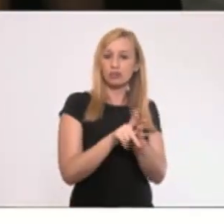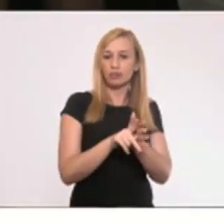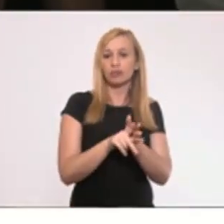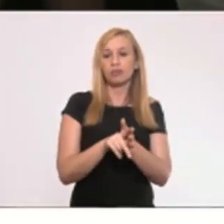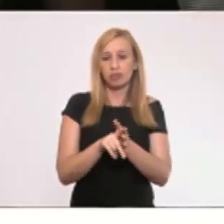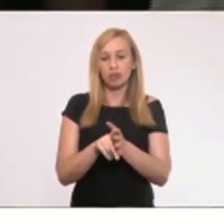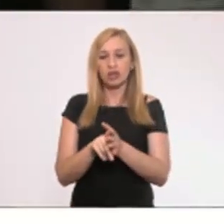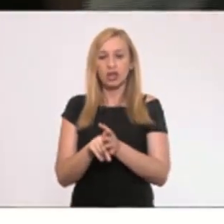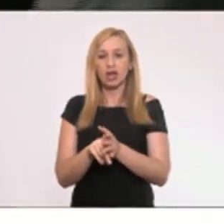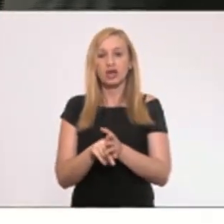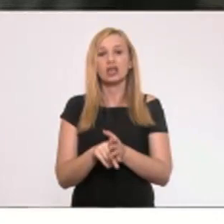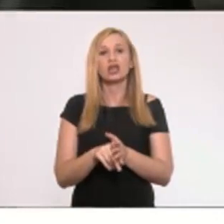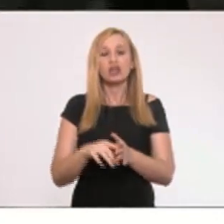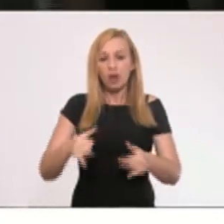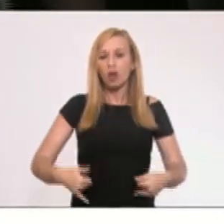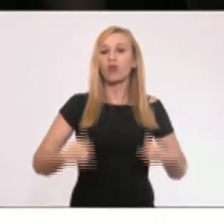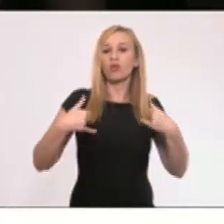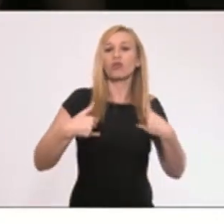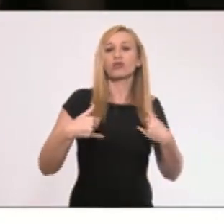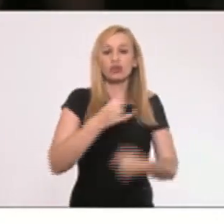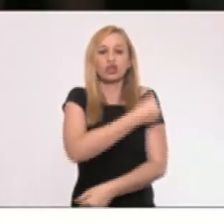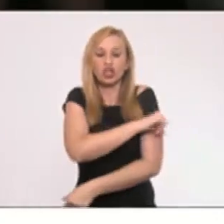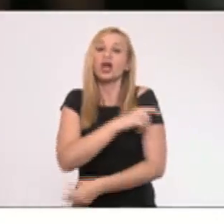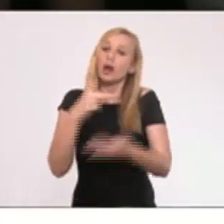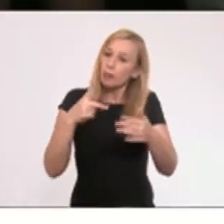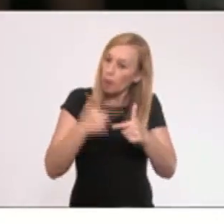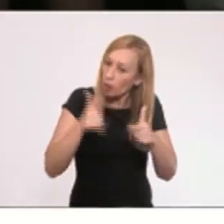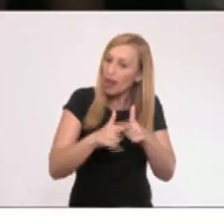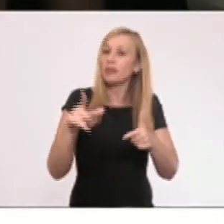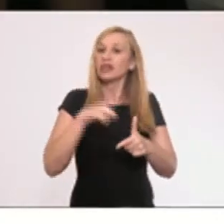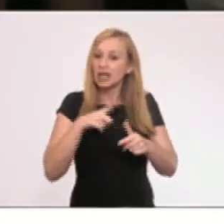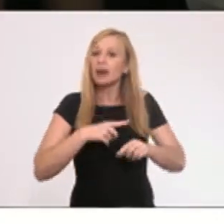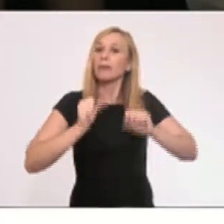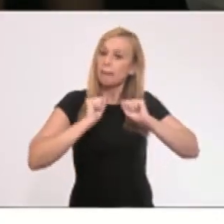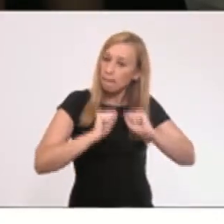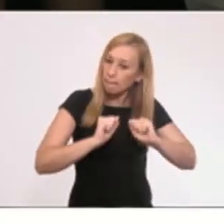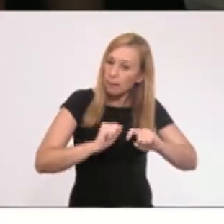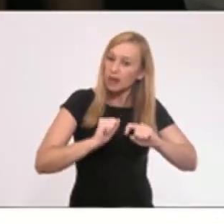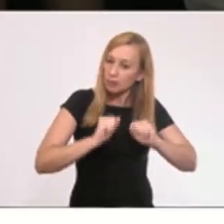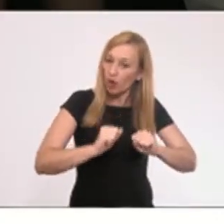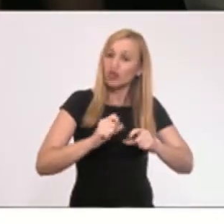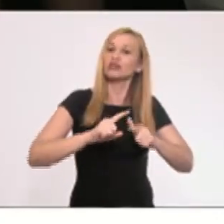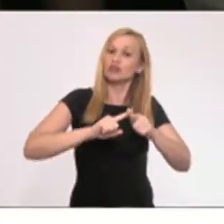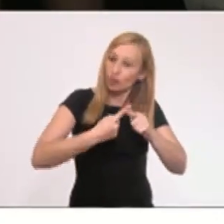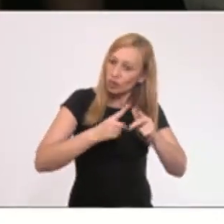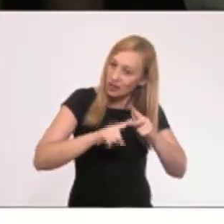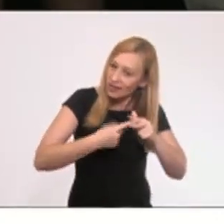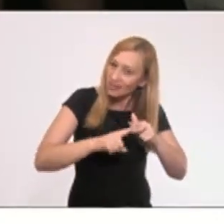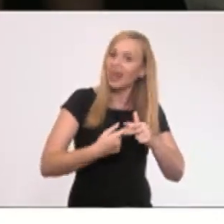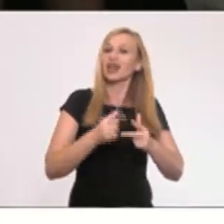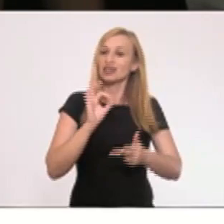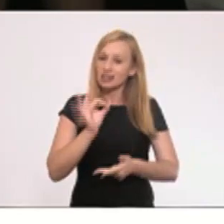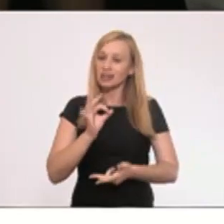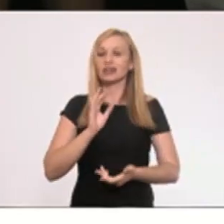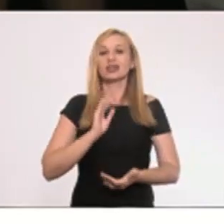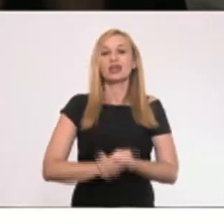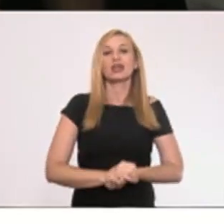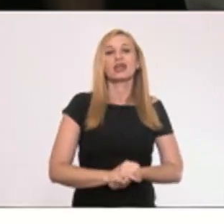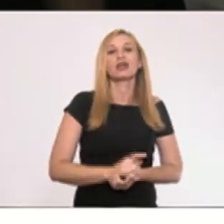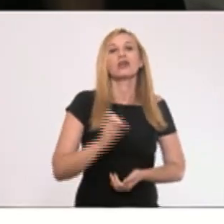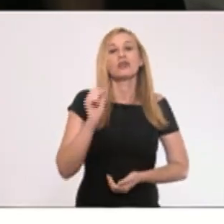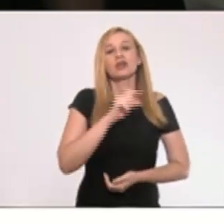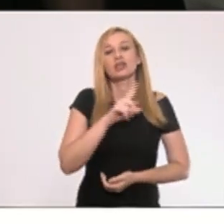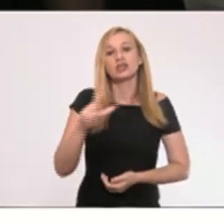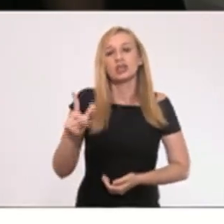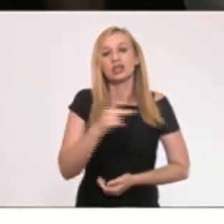Tem problemas a resolver, tem problemas a resolver. Pode se aperfeiçoar, mas é um grande patrimônio do Rio de Janeiro e o presidente Hélio Cabral